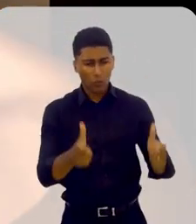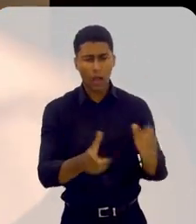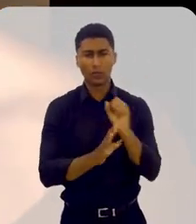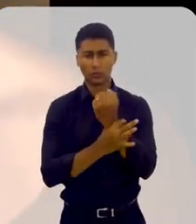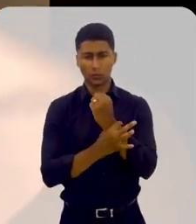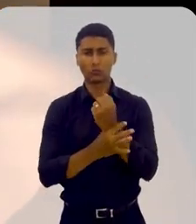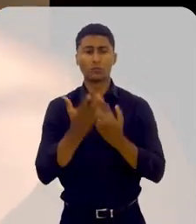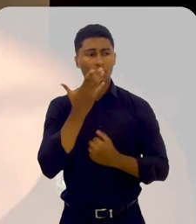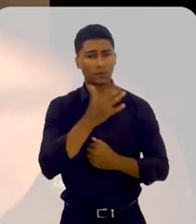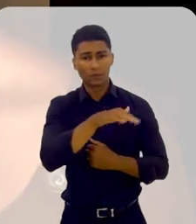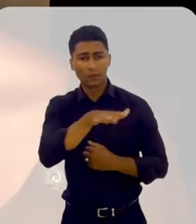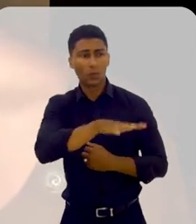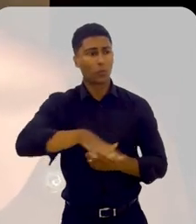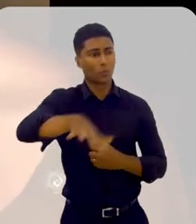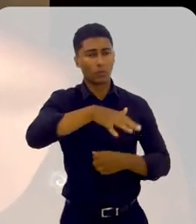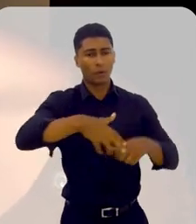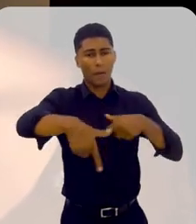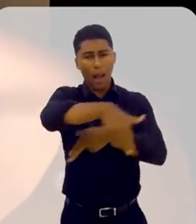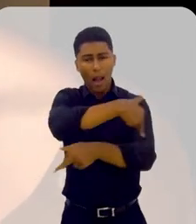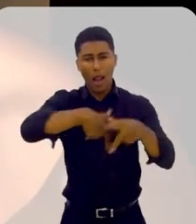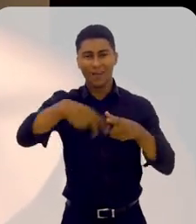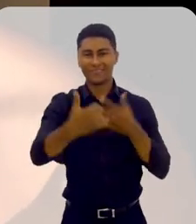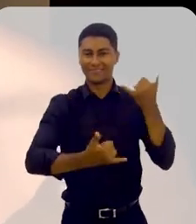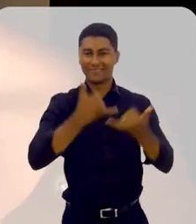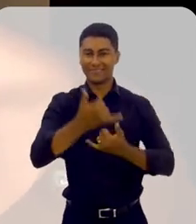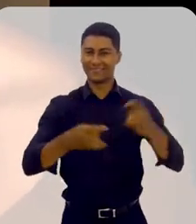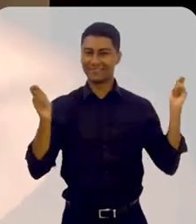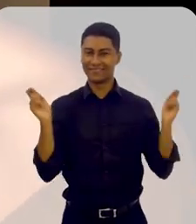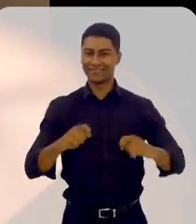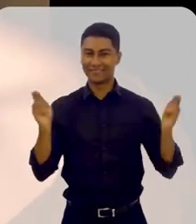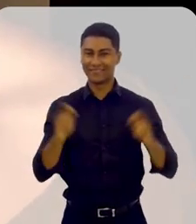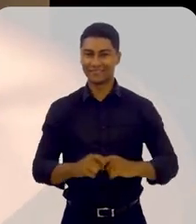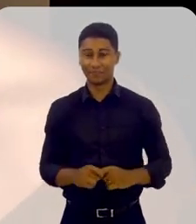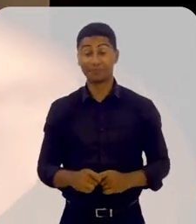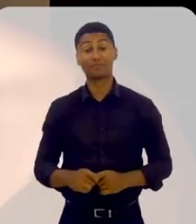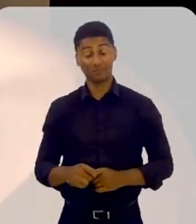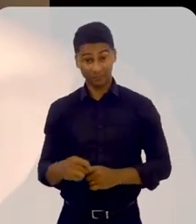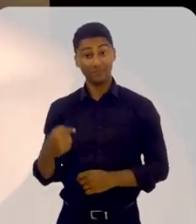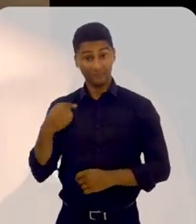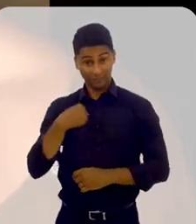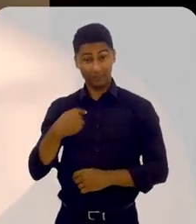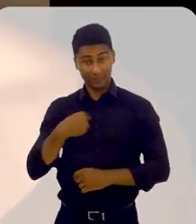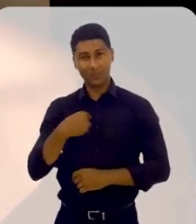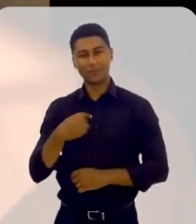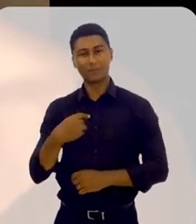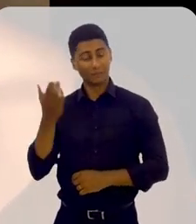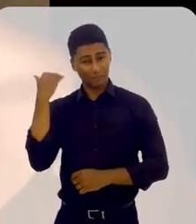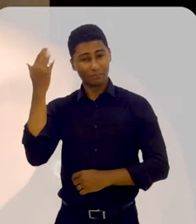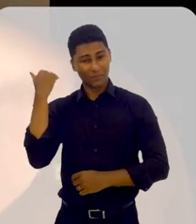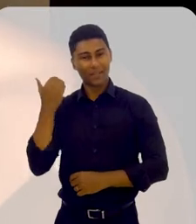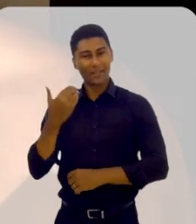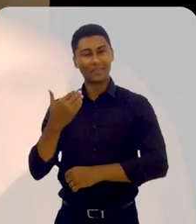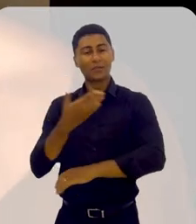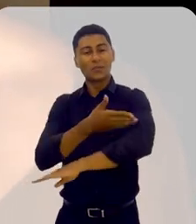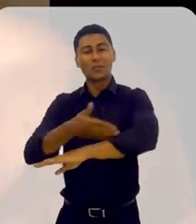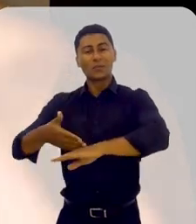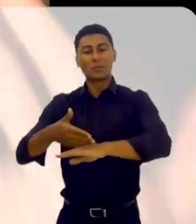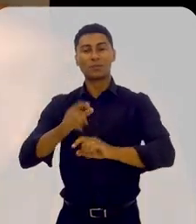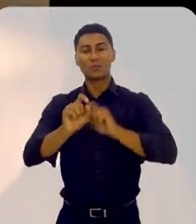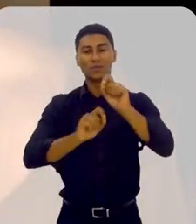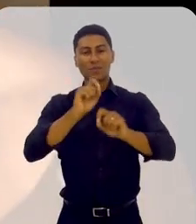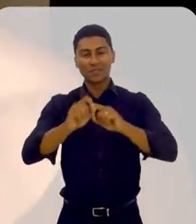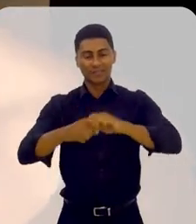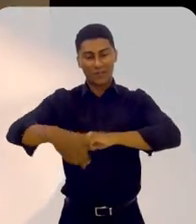espaço seguro para as crianças brincarem. Eu brinquei peguei essa, fui das últimas gerações que pegou as brincadeiras